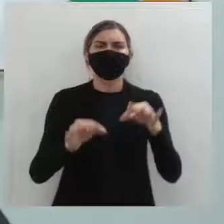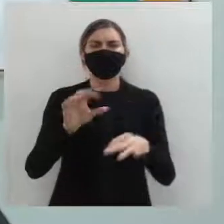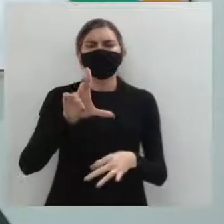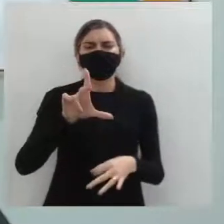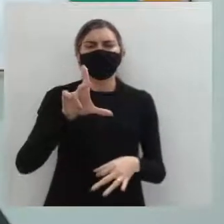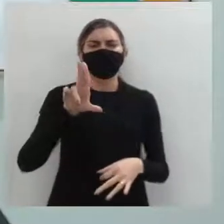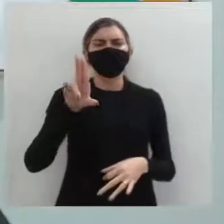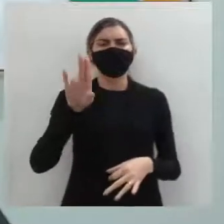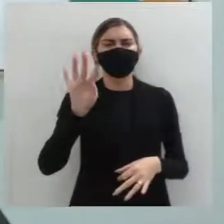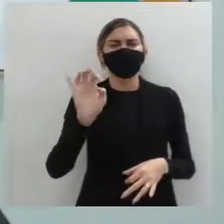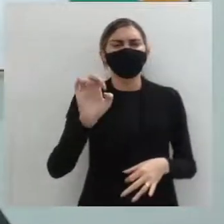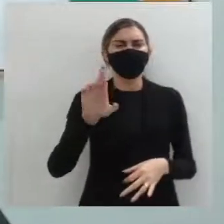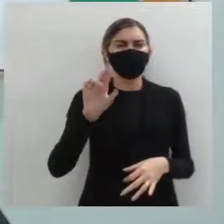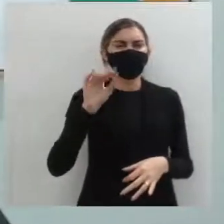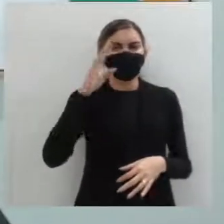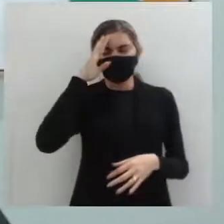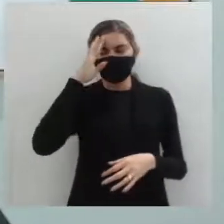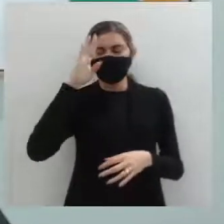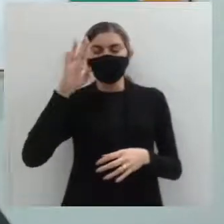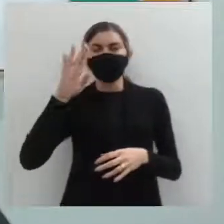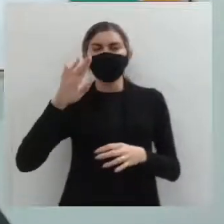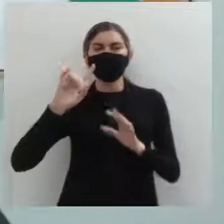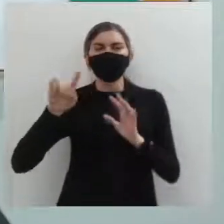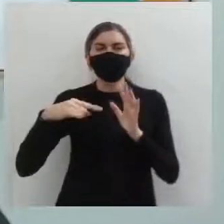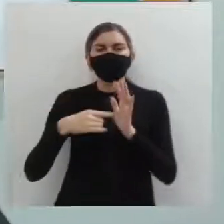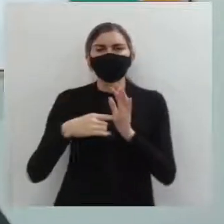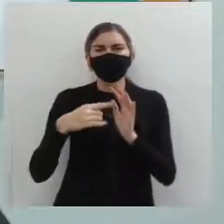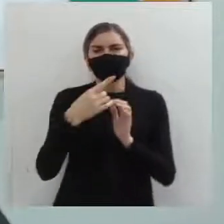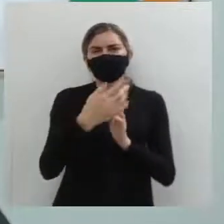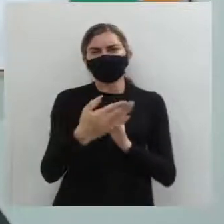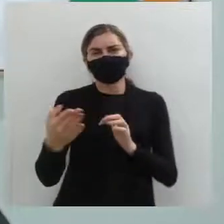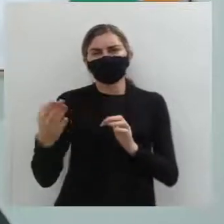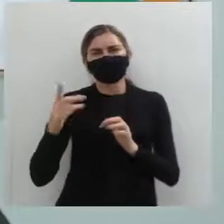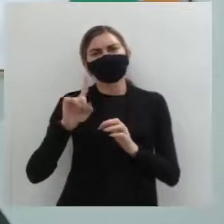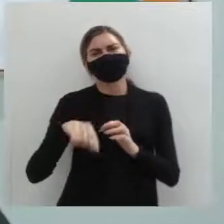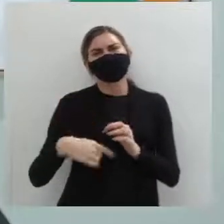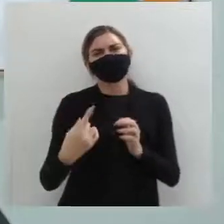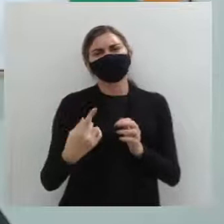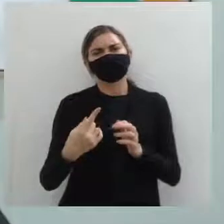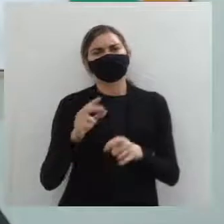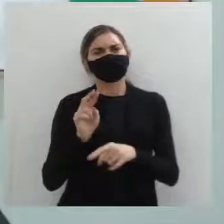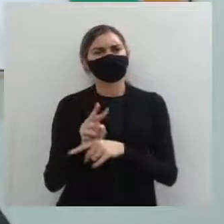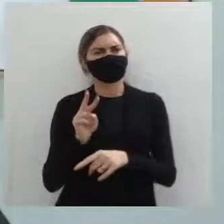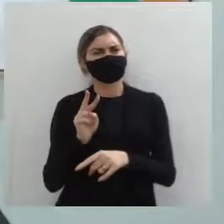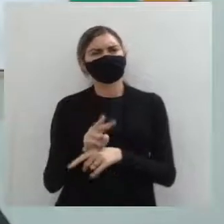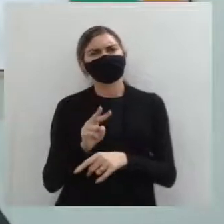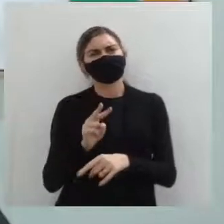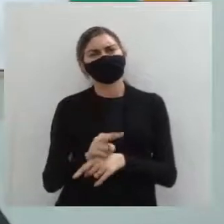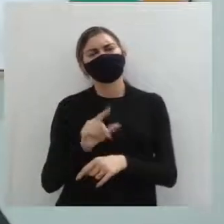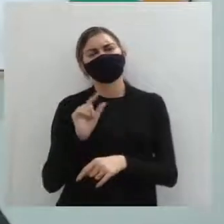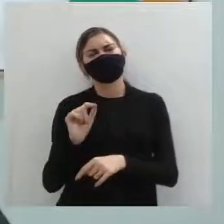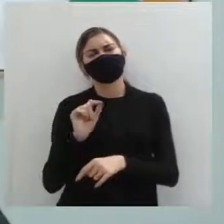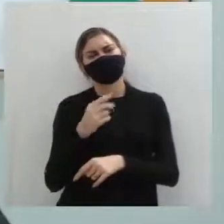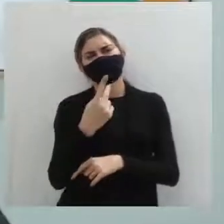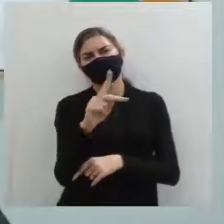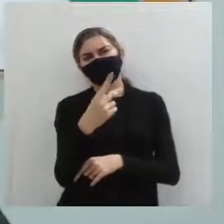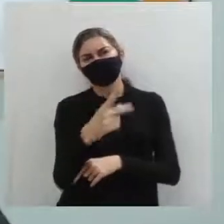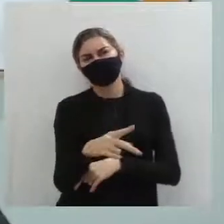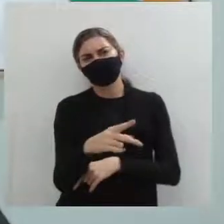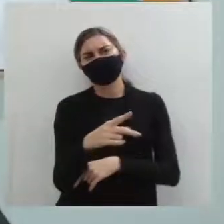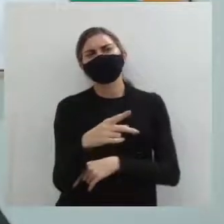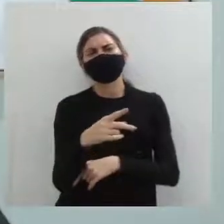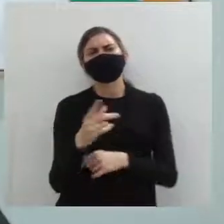Lutero, mas o principal objetivo da Dieta de Worms era a expectativa de que ele